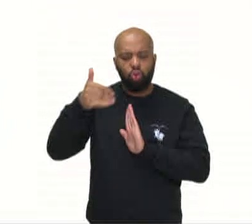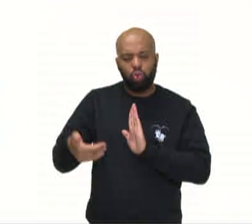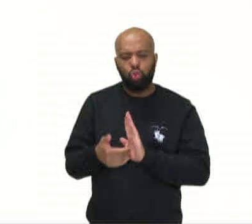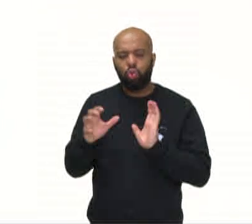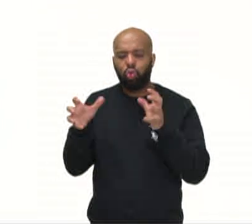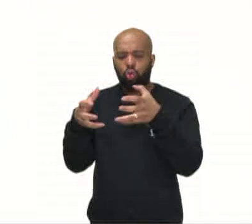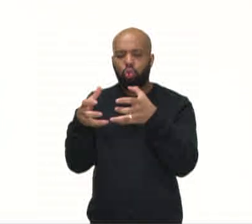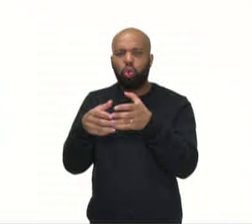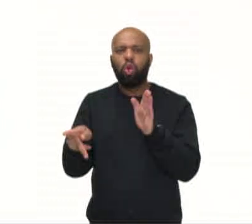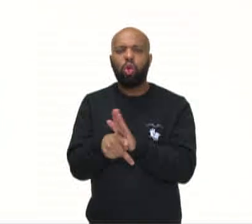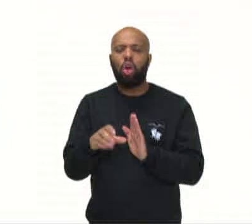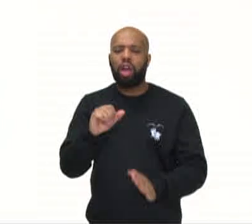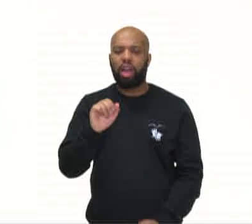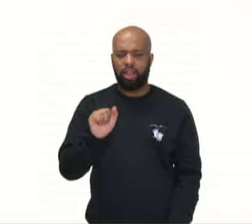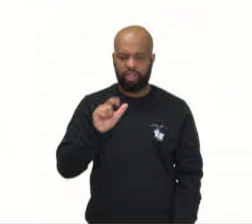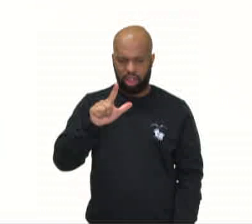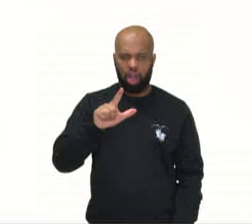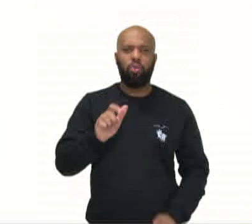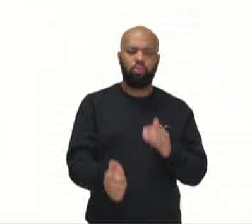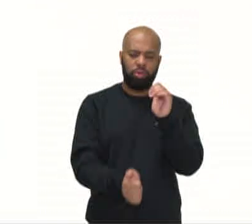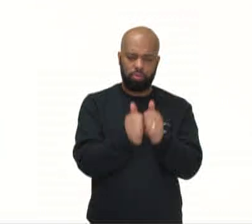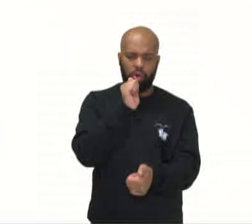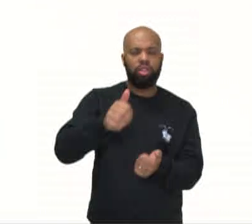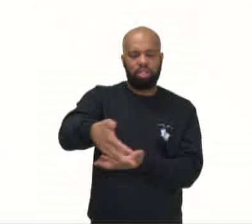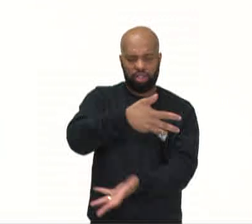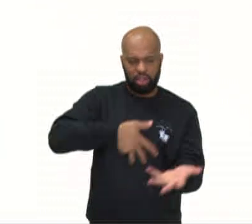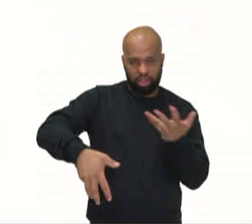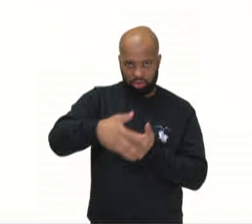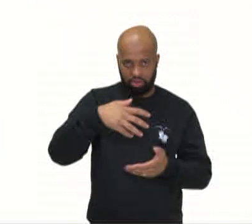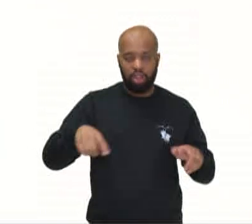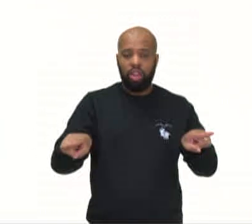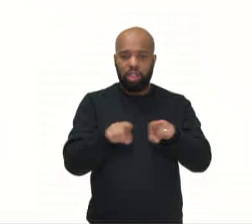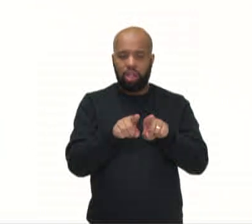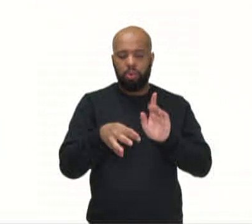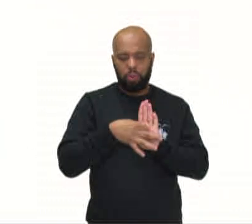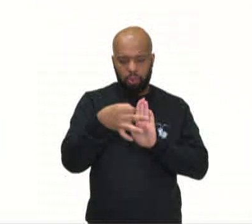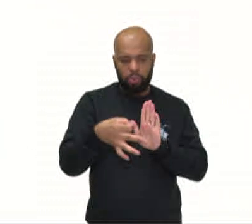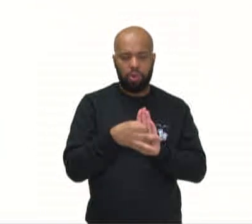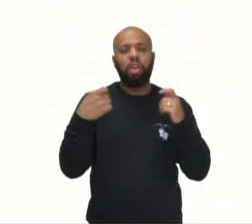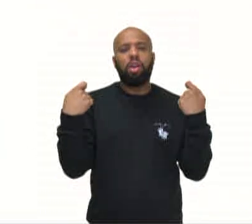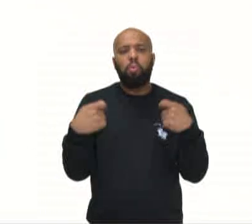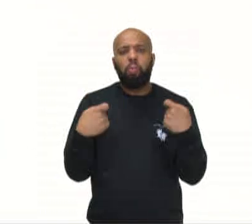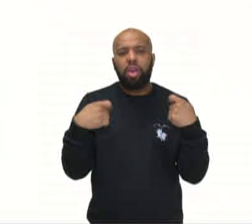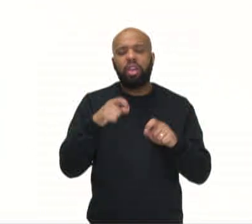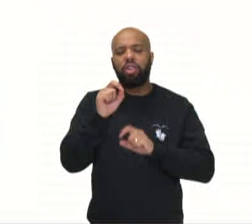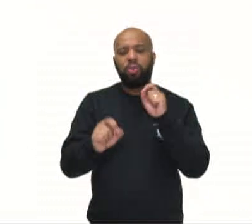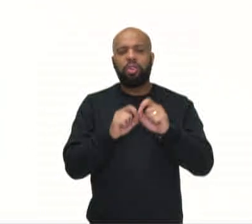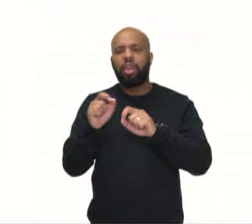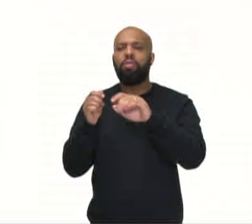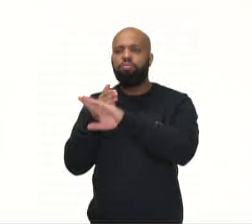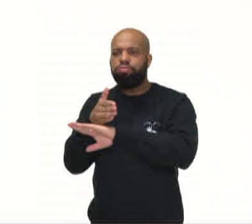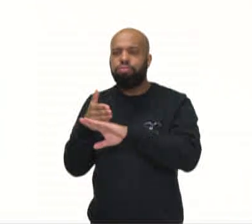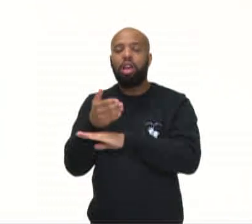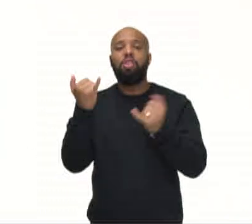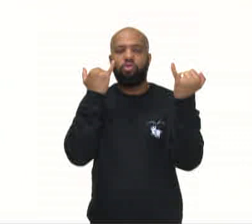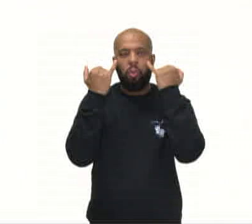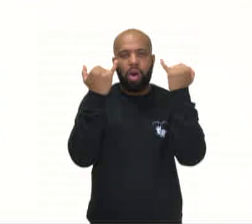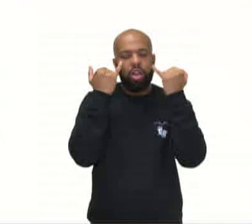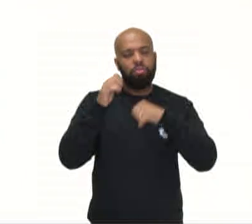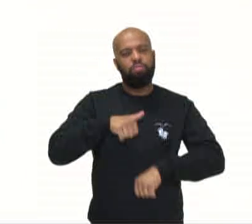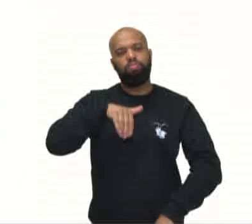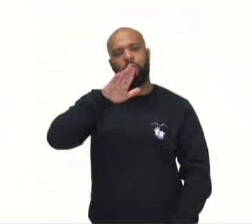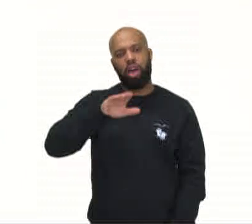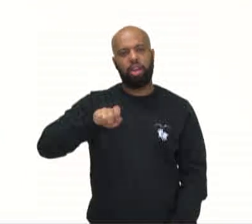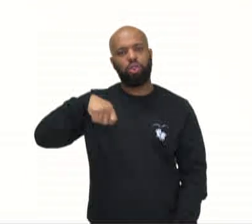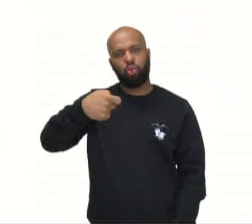canal Esporte Interativo. Ele argumenta que é necessário uma emissora mais informativa sobre o